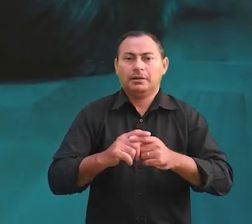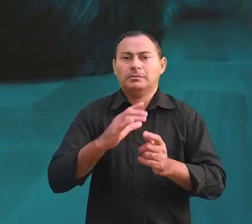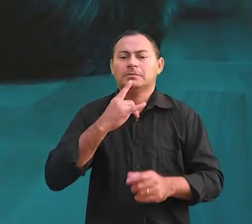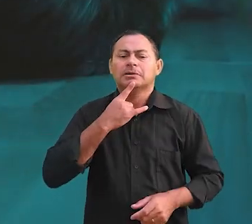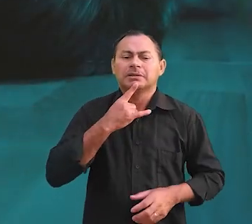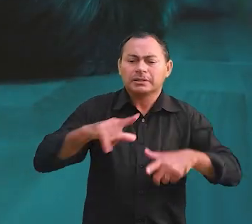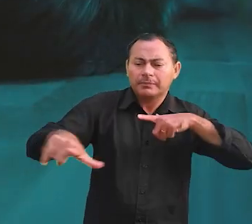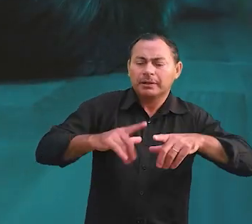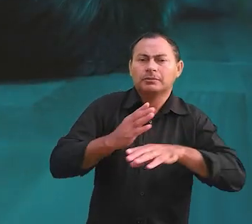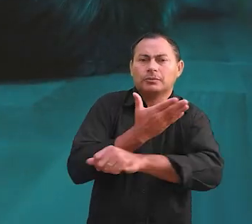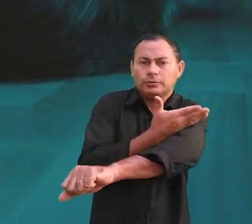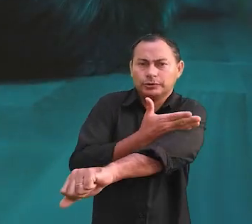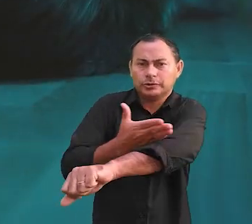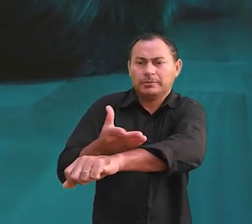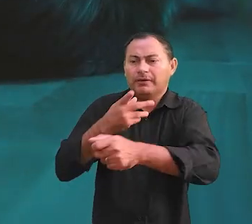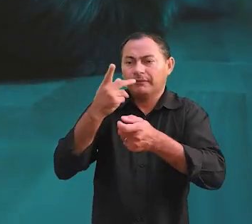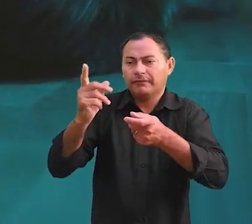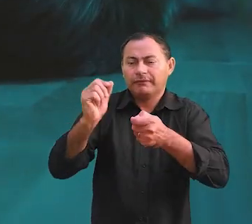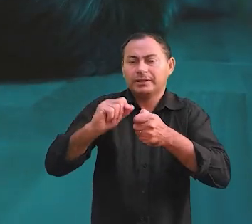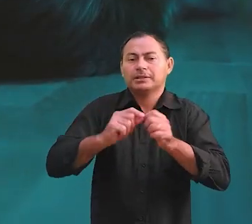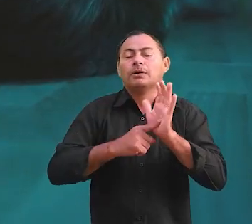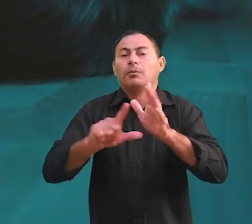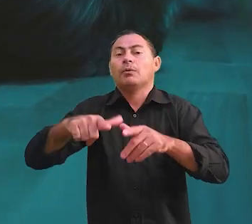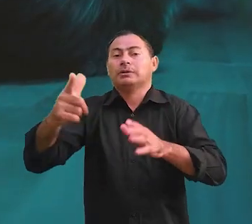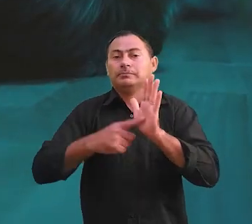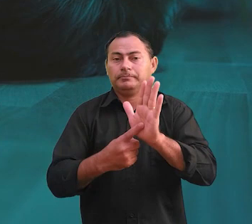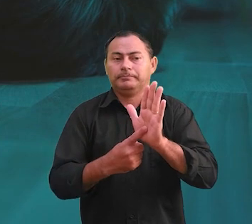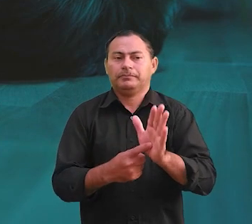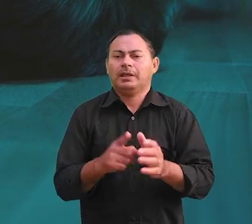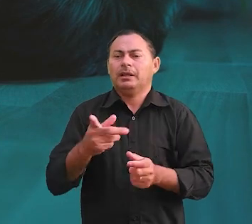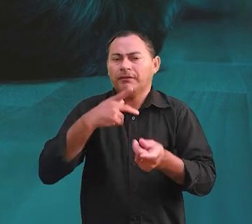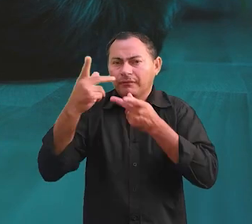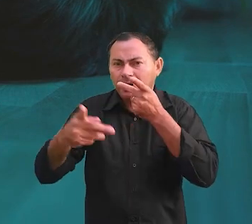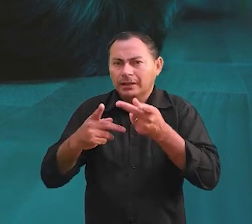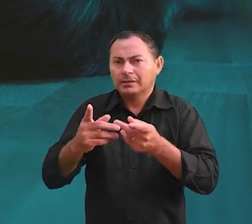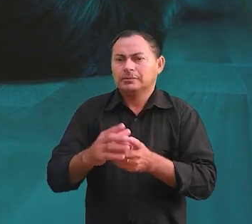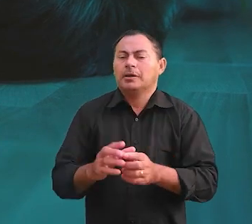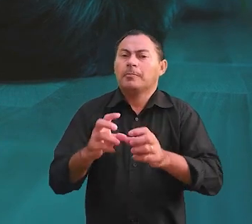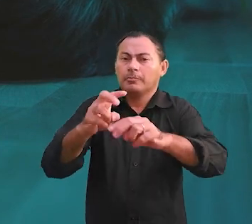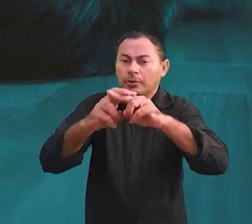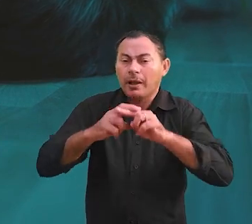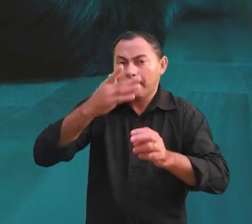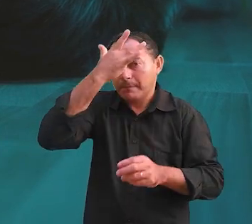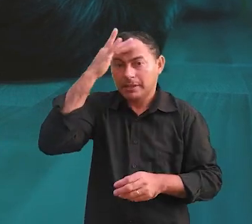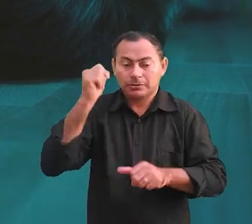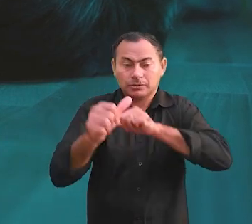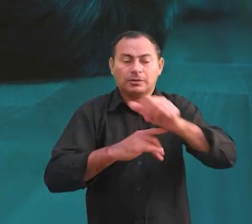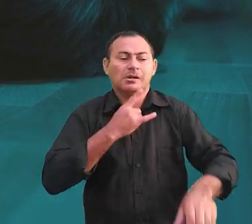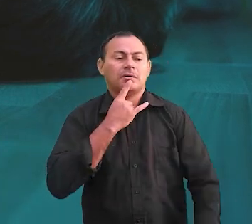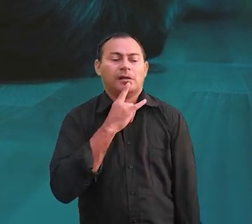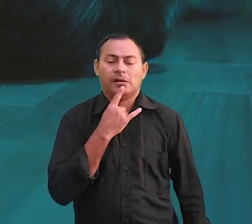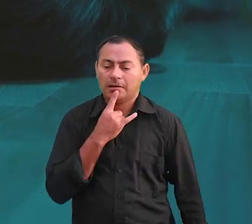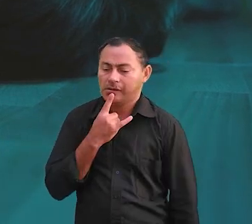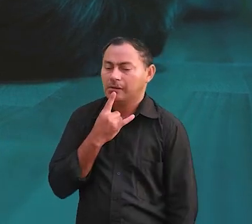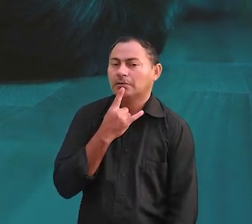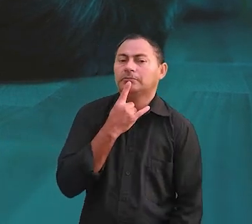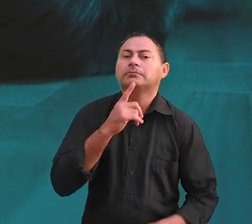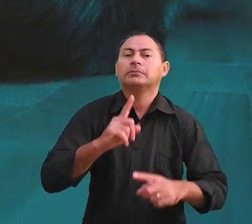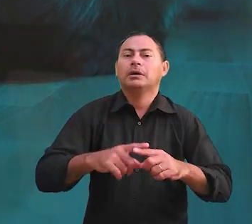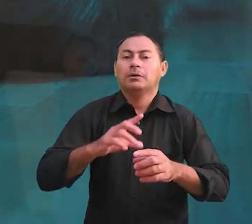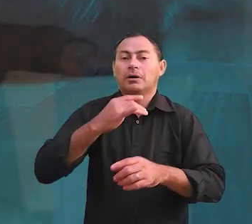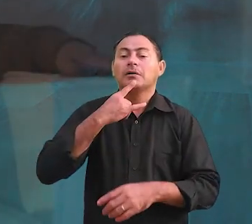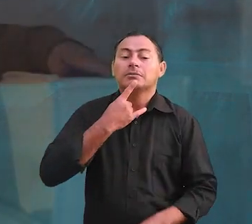com alcoólatras costumam fazer uma outra ilustração elas dizem que é por isso que as pessoas se tornam